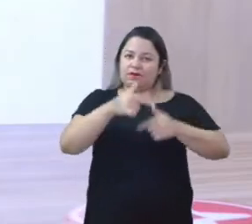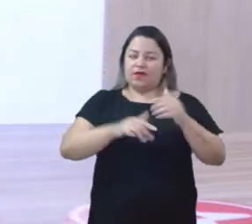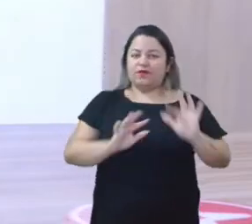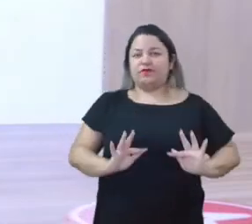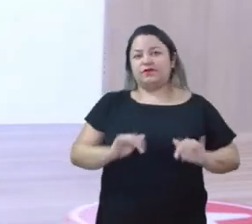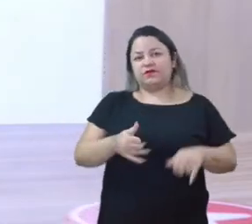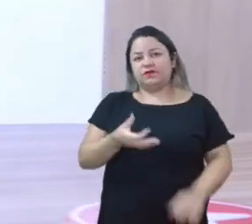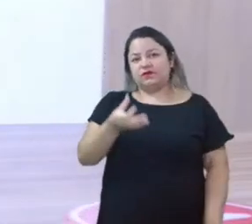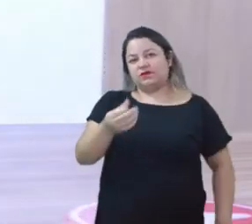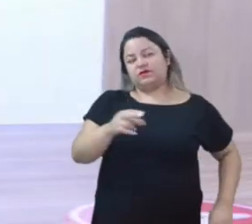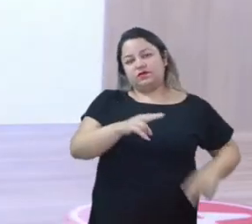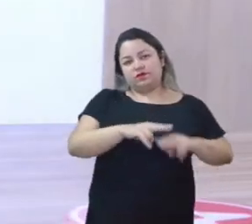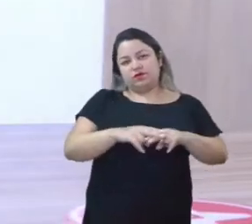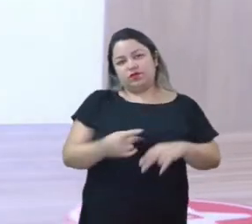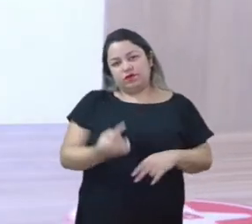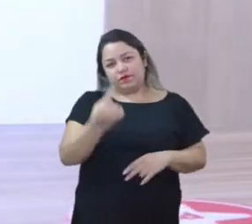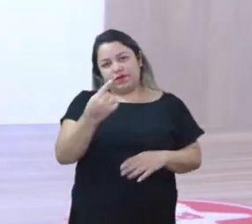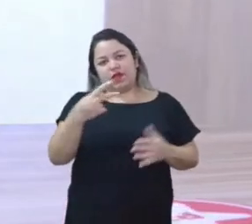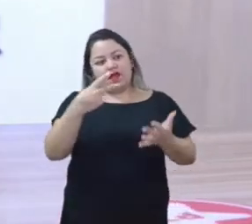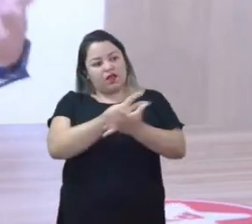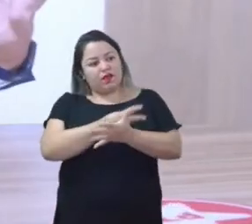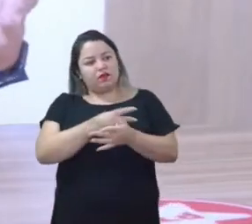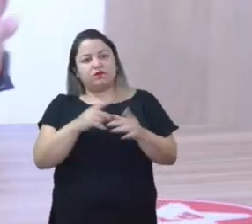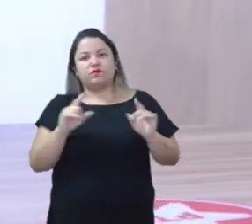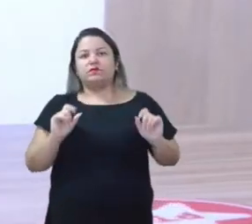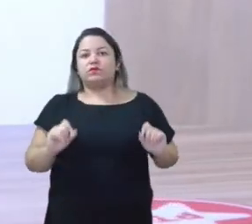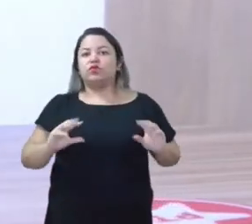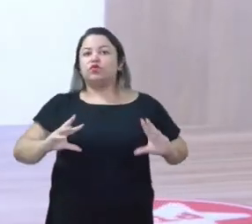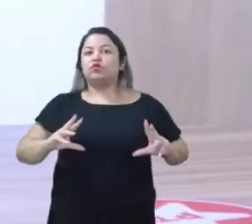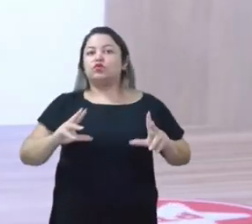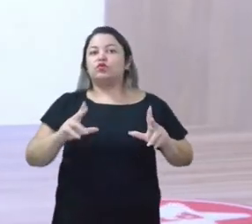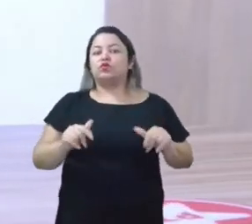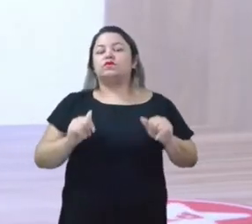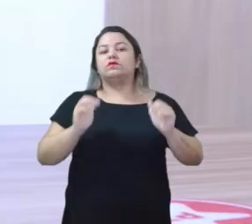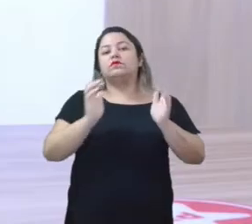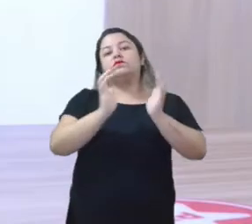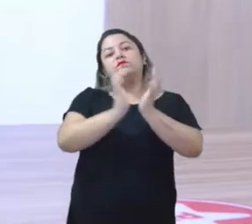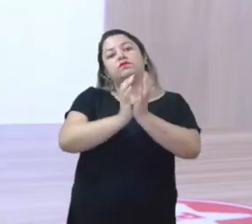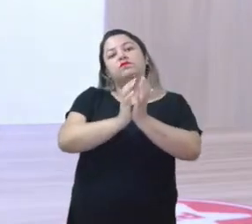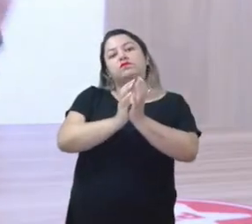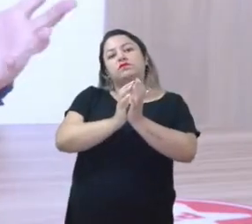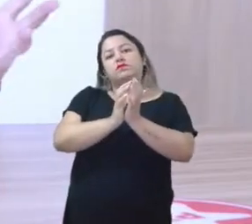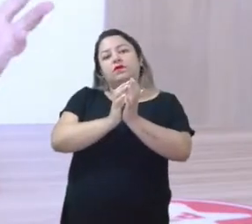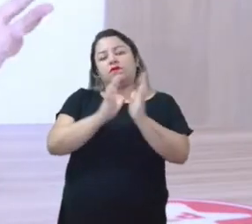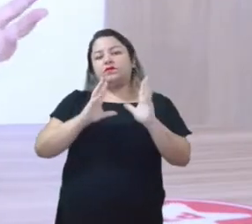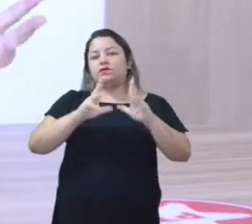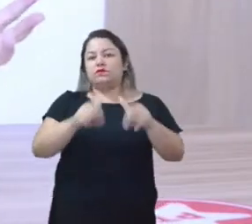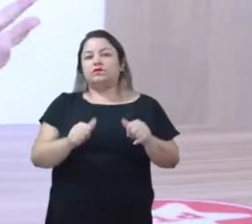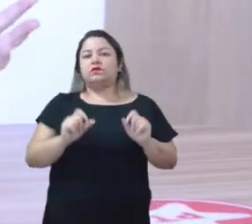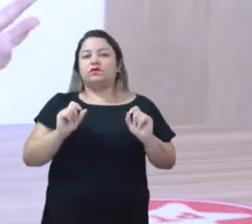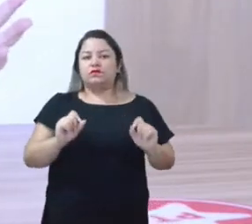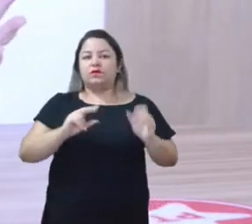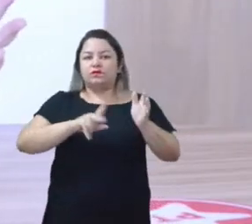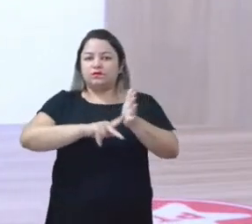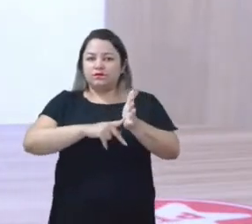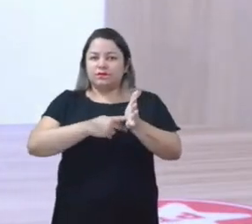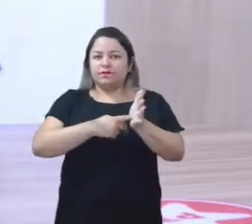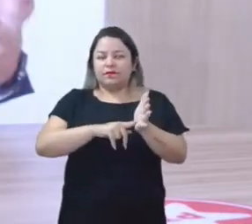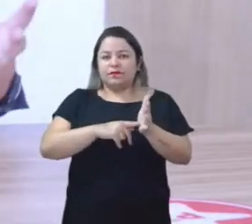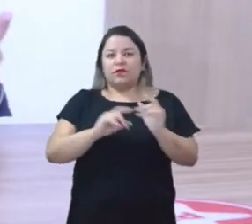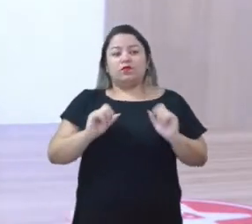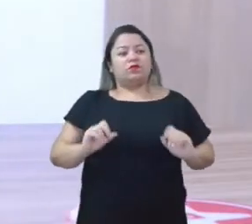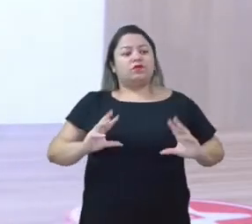escala 6x1 faça parte de todos os acordos coletivos, de todos os sindicatos,